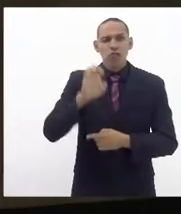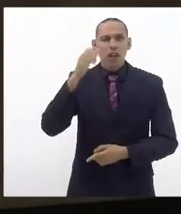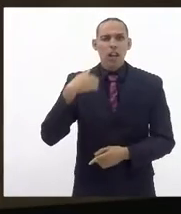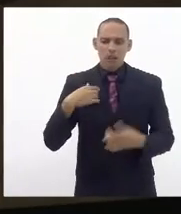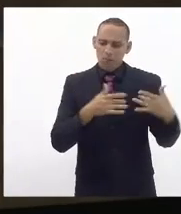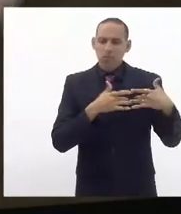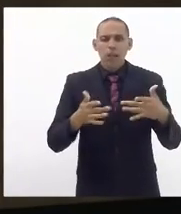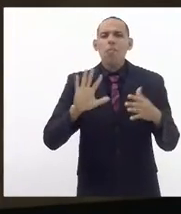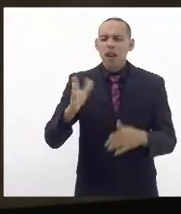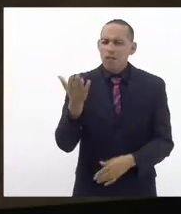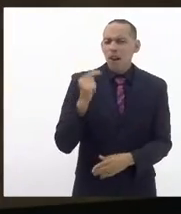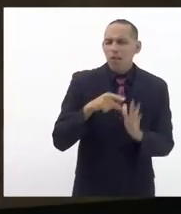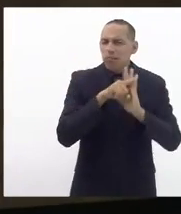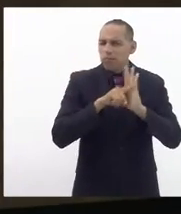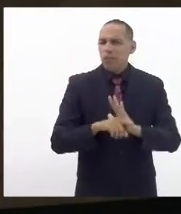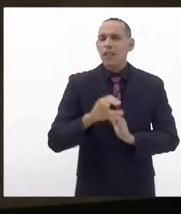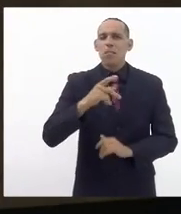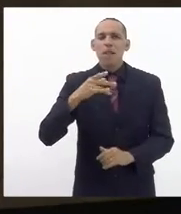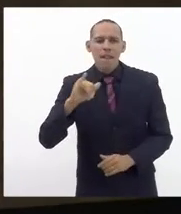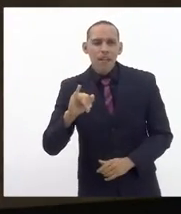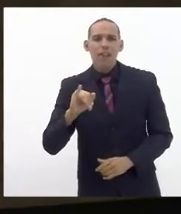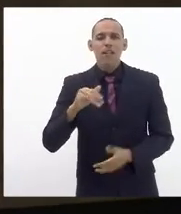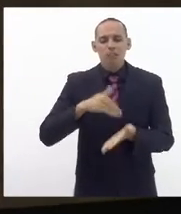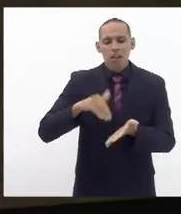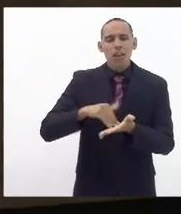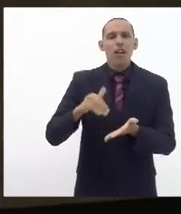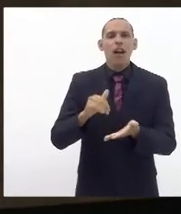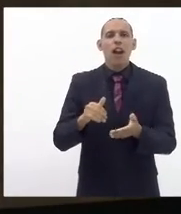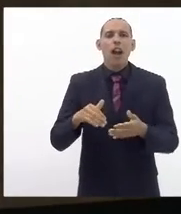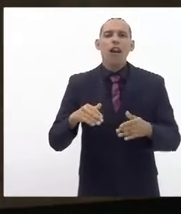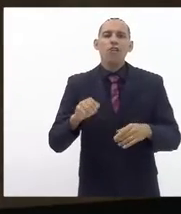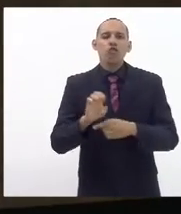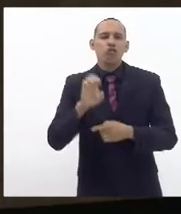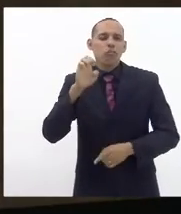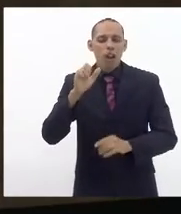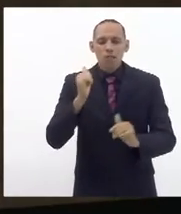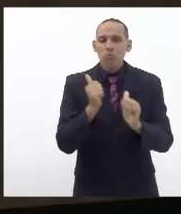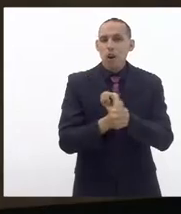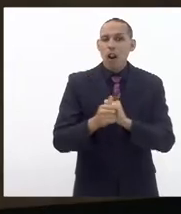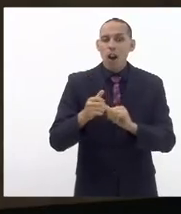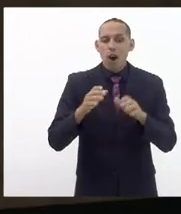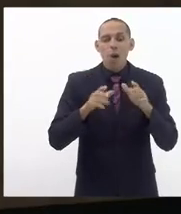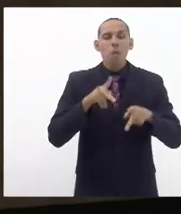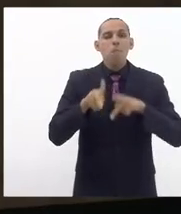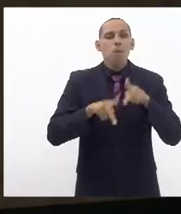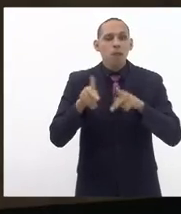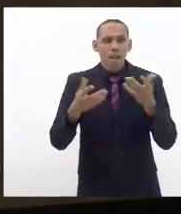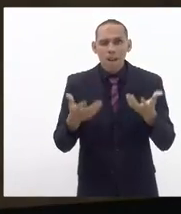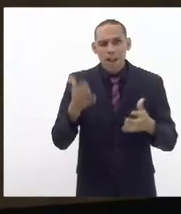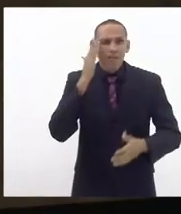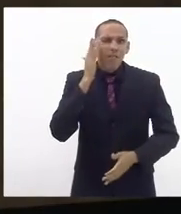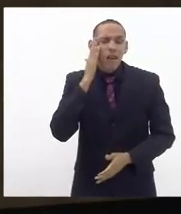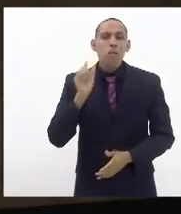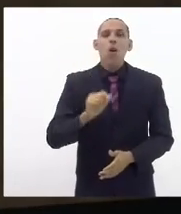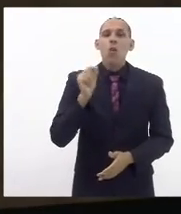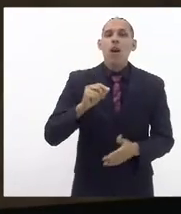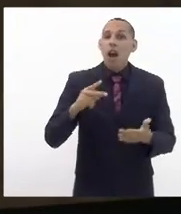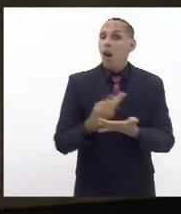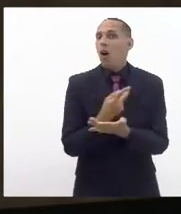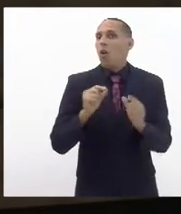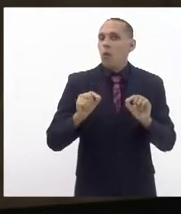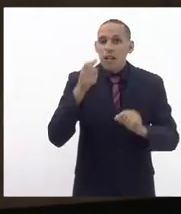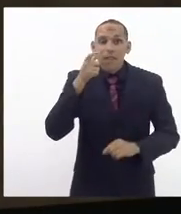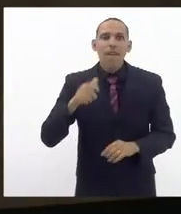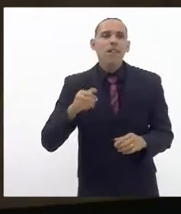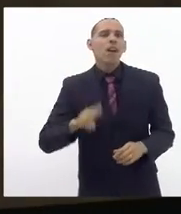vamos investigar, vamos propor a CPI da Secretaria de Estado de Esporte do Rio de Janeiro, porque o povo quer saber o que aconteceu, o que está acontecendo, a serviço de que interesses,